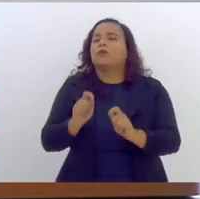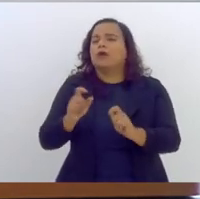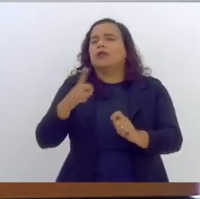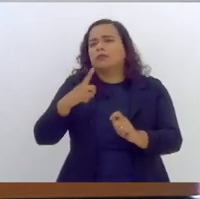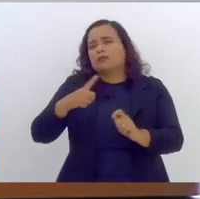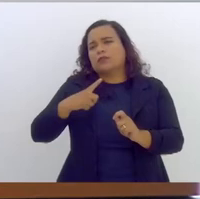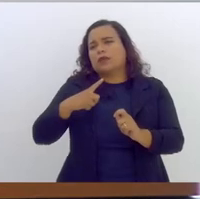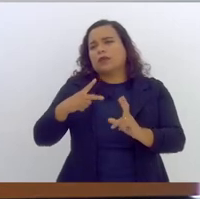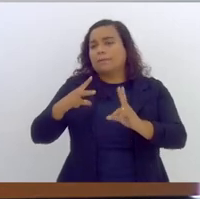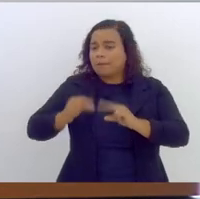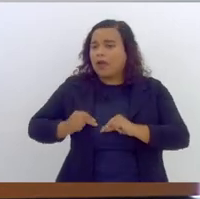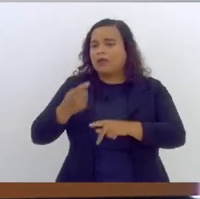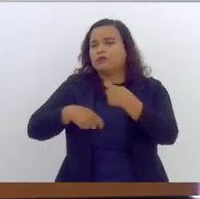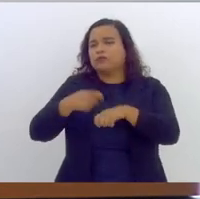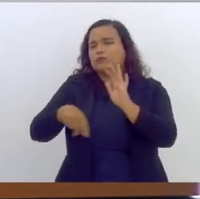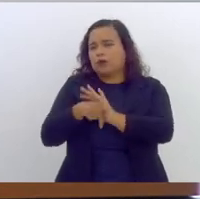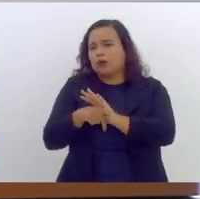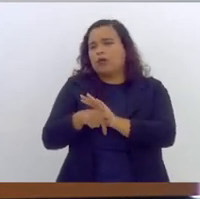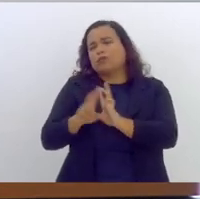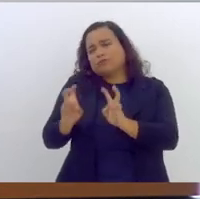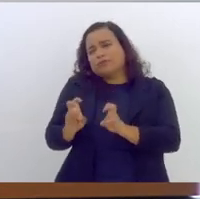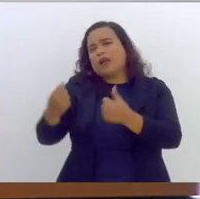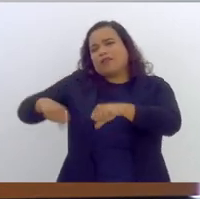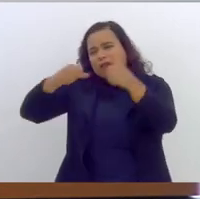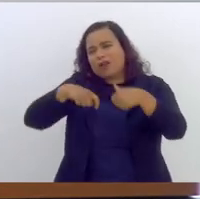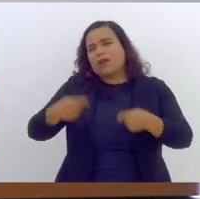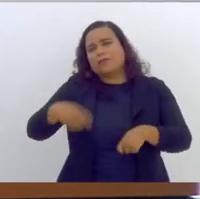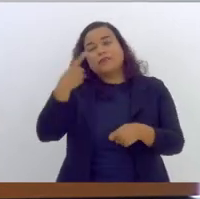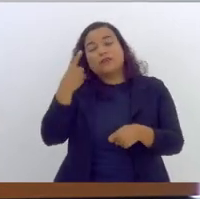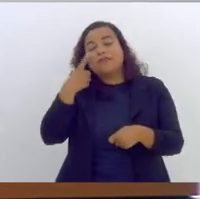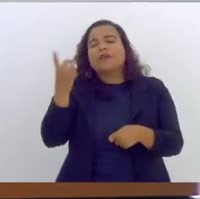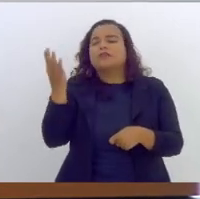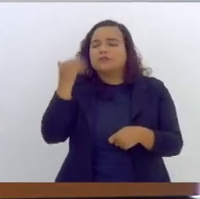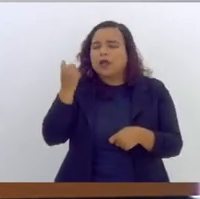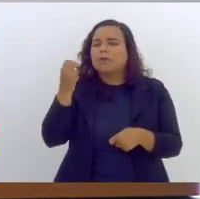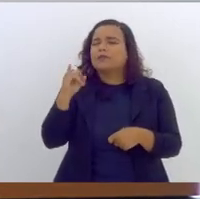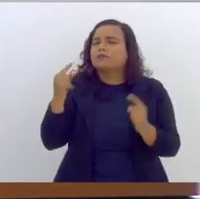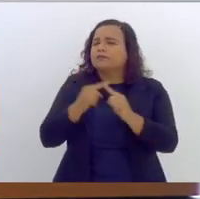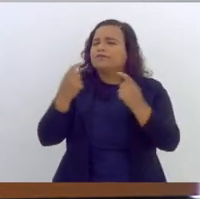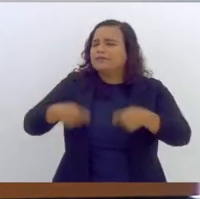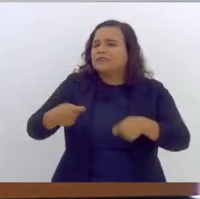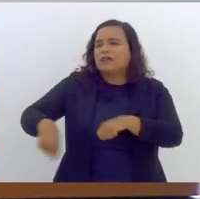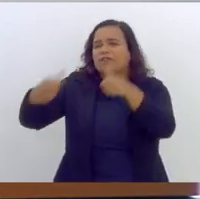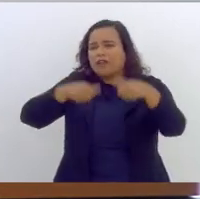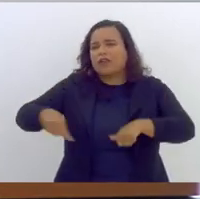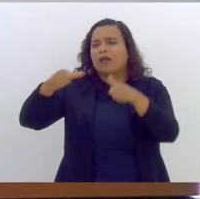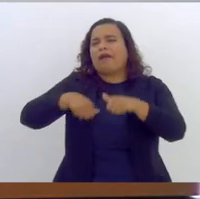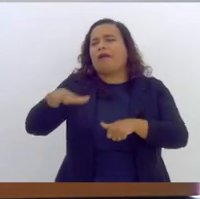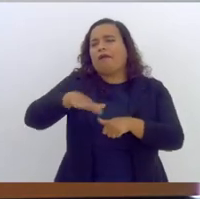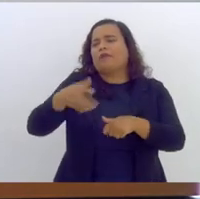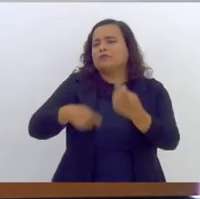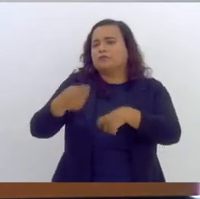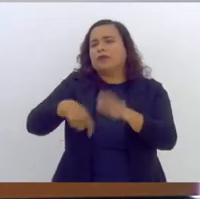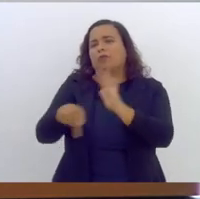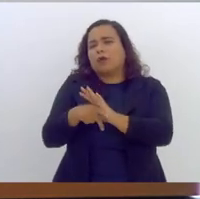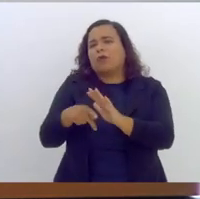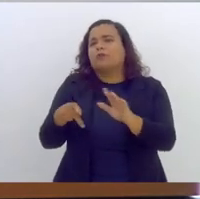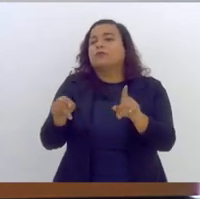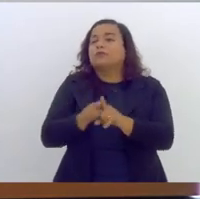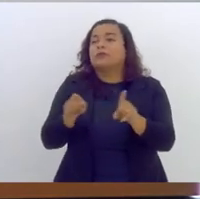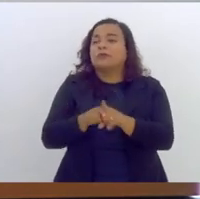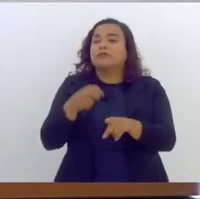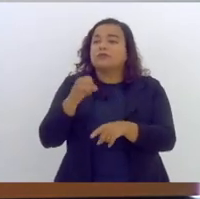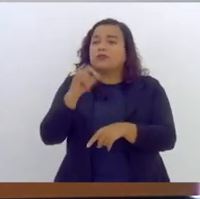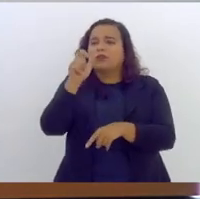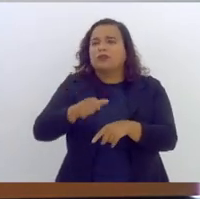a questão do mérito administrativo de enfim de avaliar a necessidade da avaliação pela administração se esse